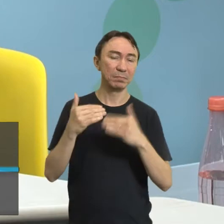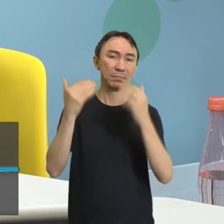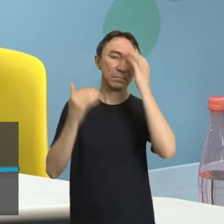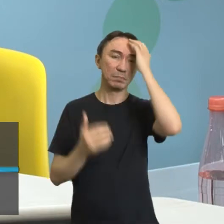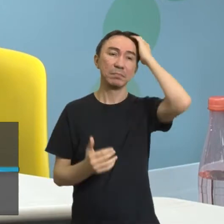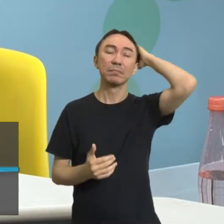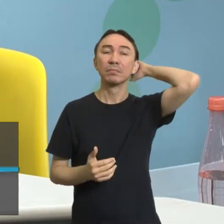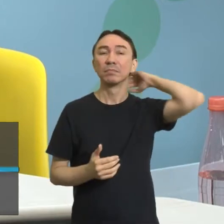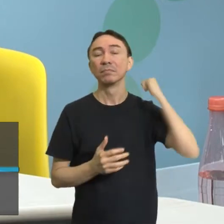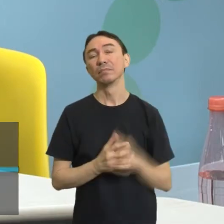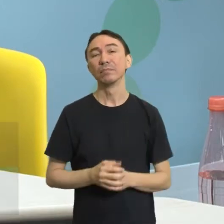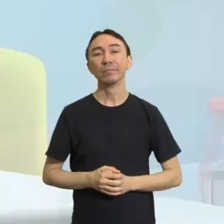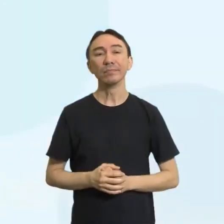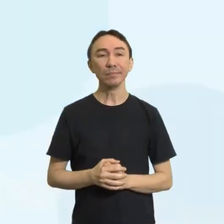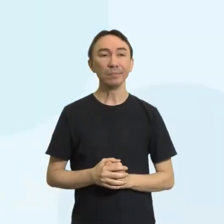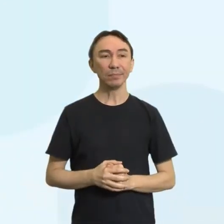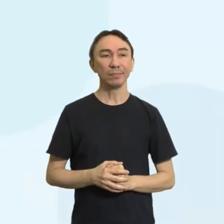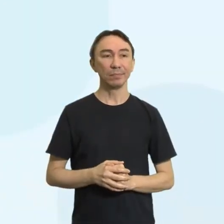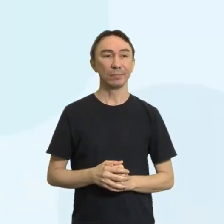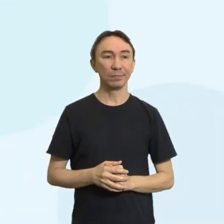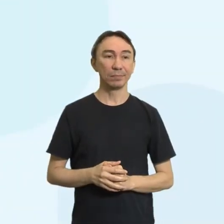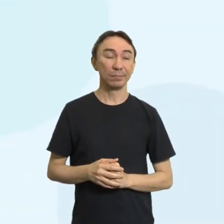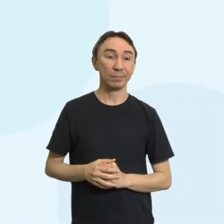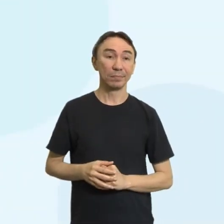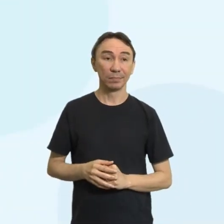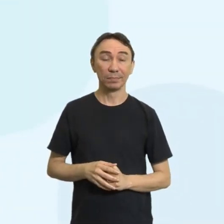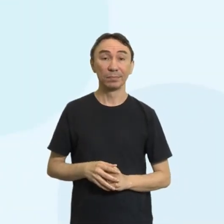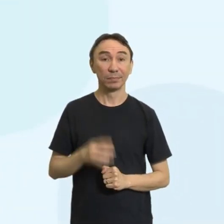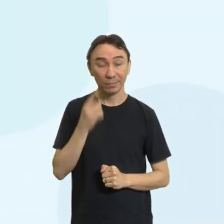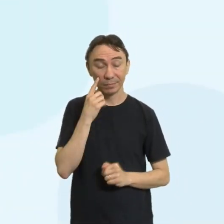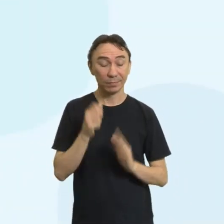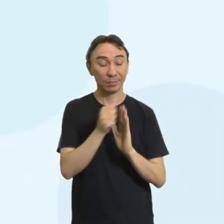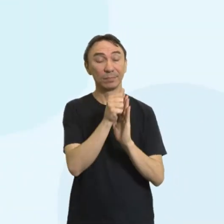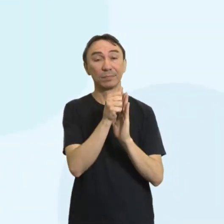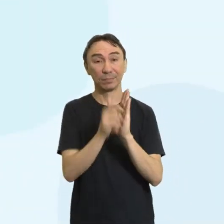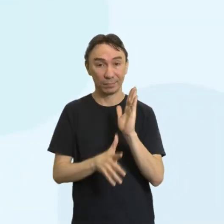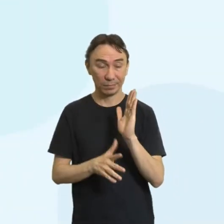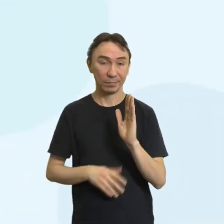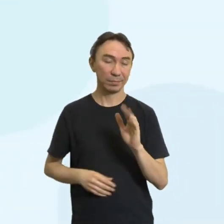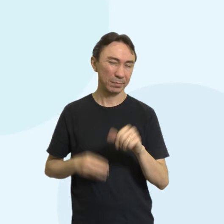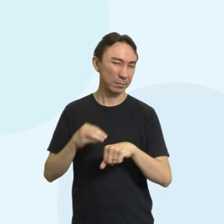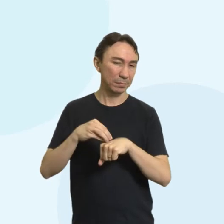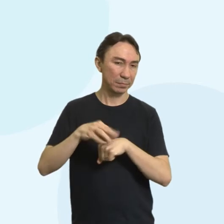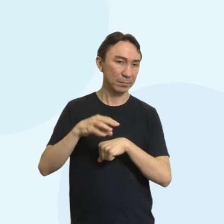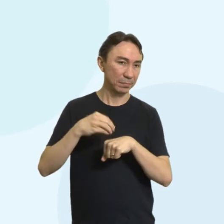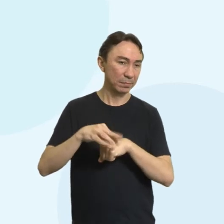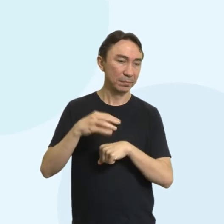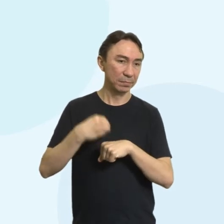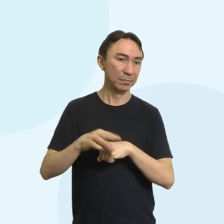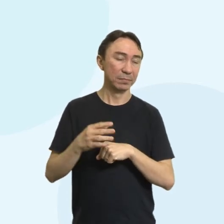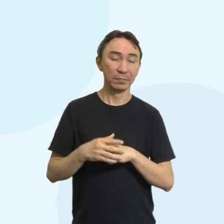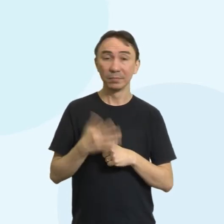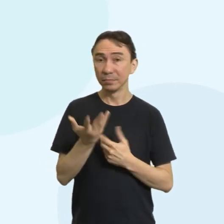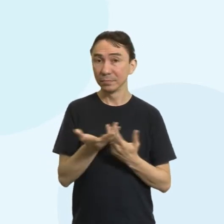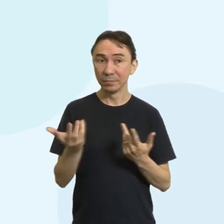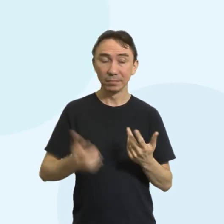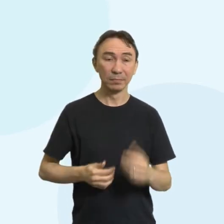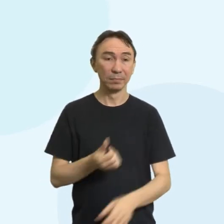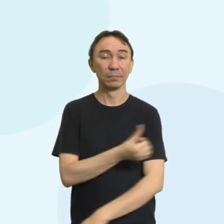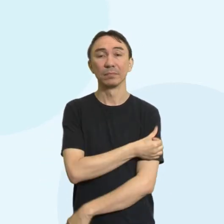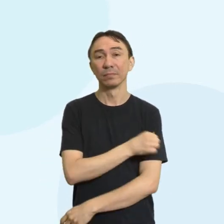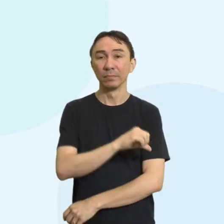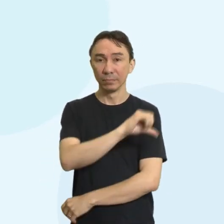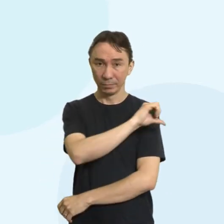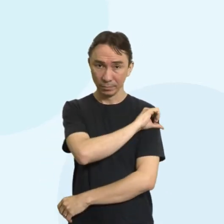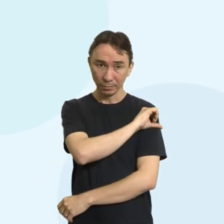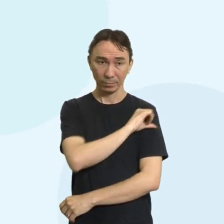próximo slide as sugestões de atividades. Então, vamos pensar nas sugestões de atividades para os anos